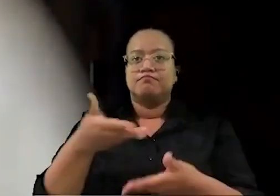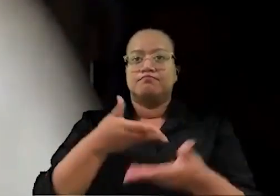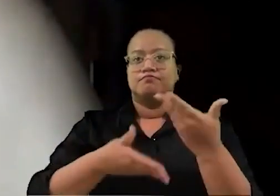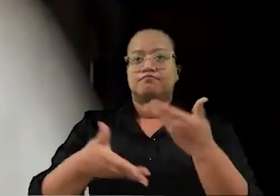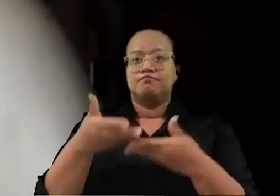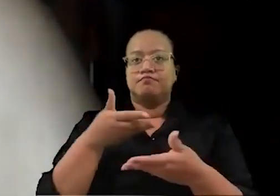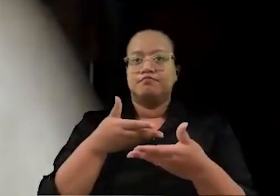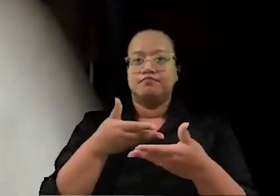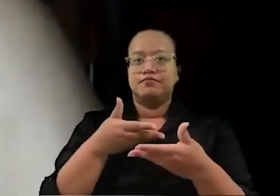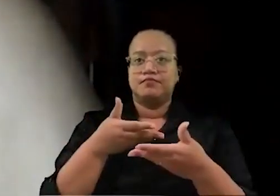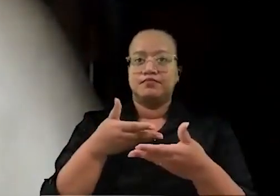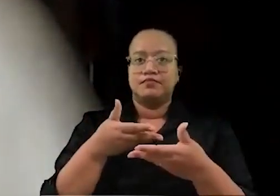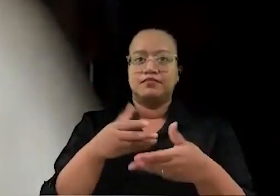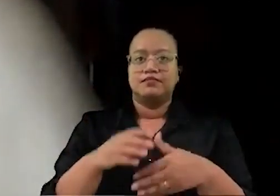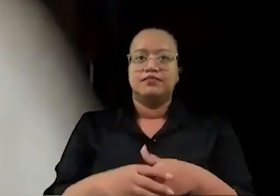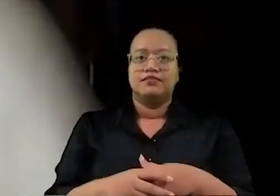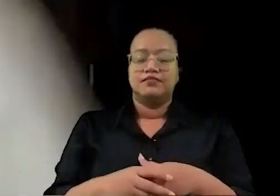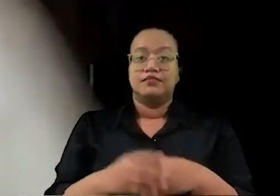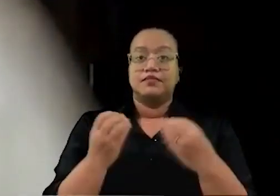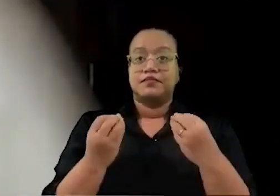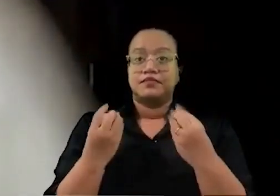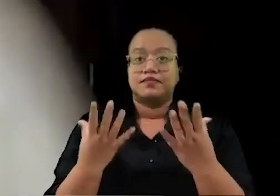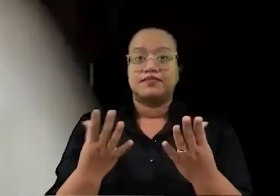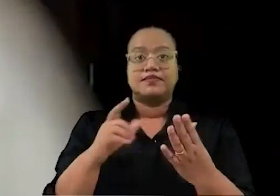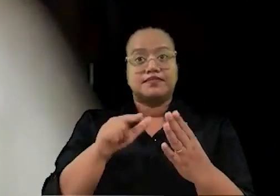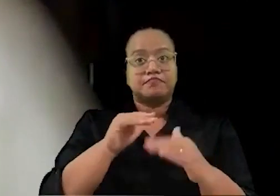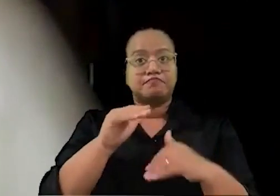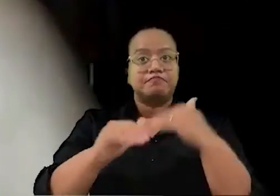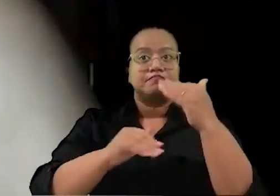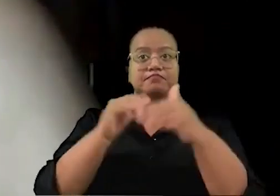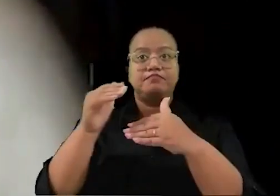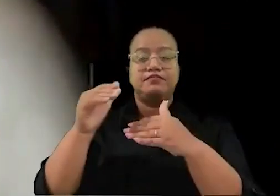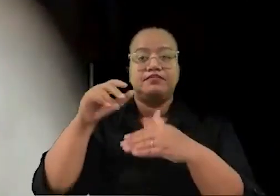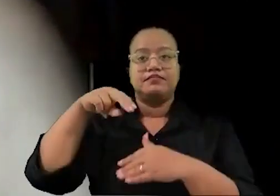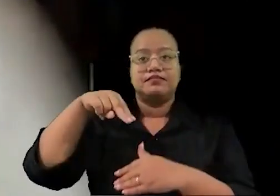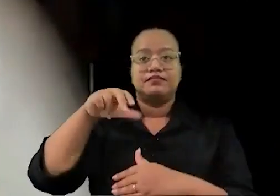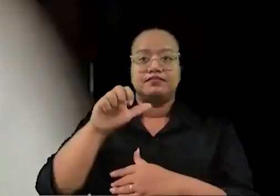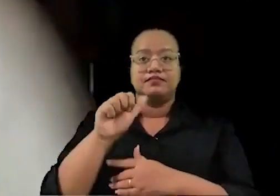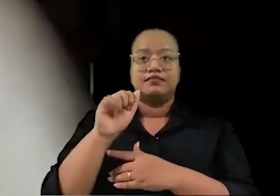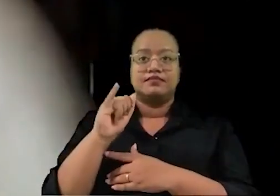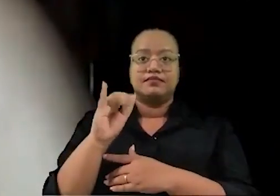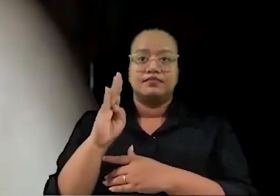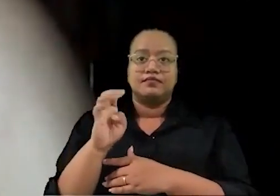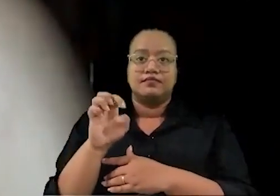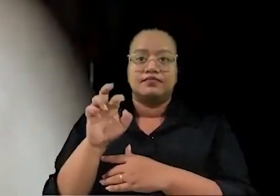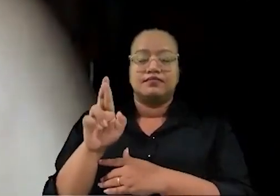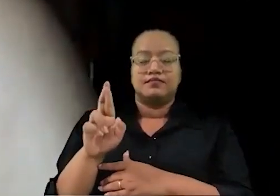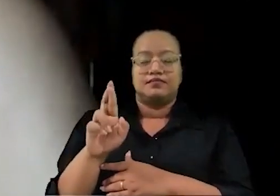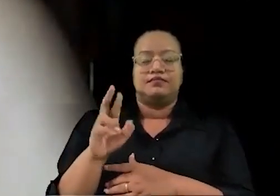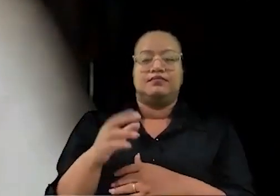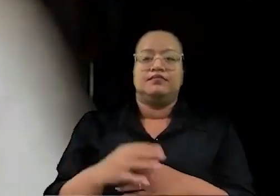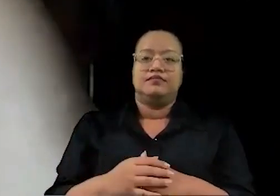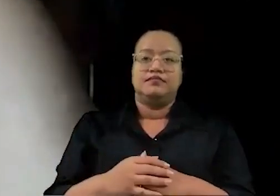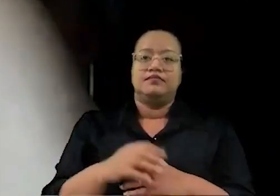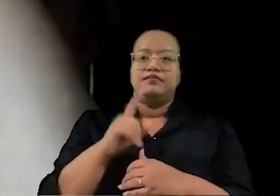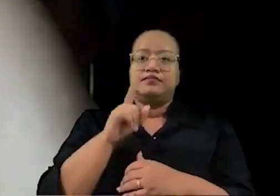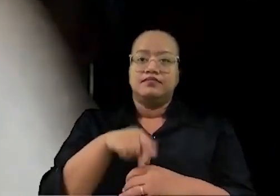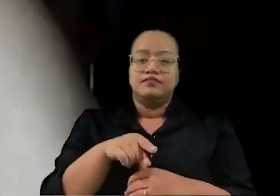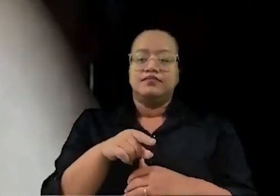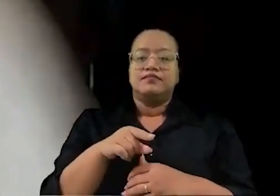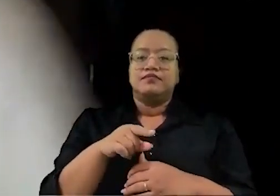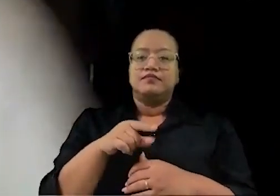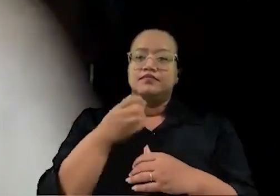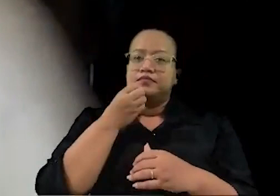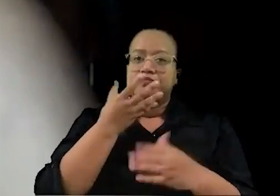para o desenvolvimento do PGTE, que é o NAIBER, Pontes da Primeira Região. Né? Então, sejam todos bem-vindos. Para nós, é uma